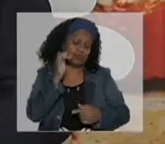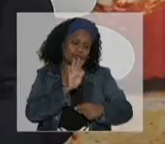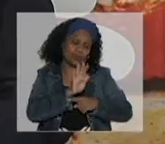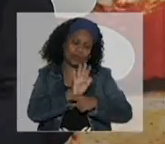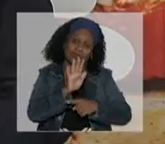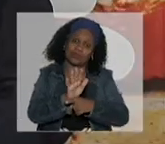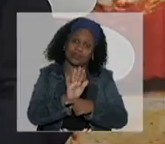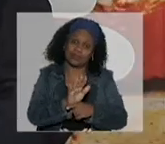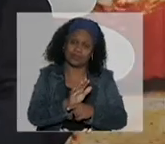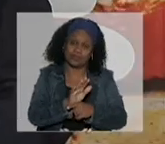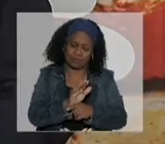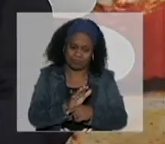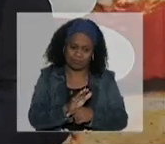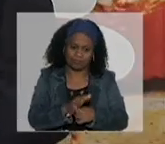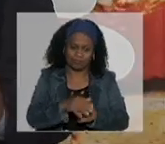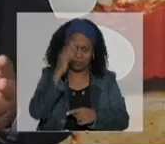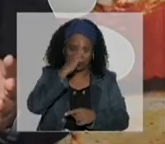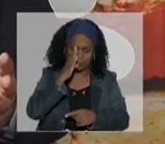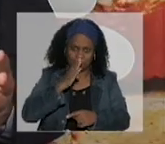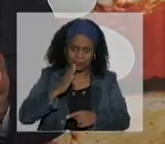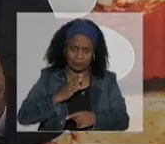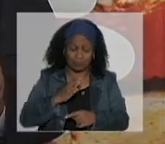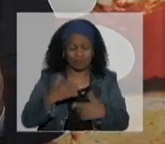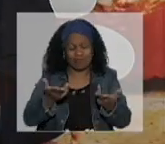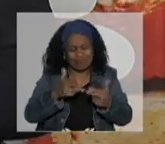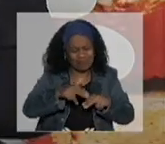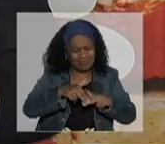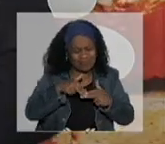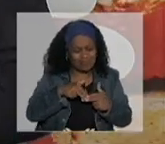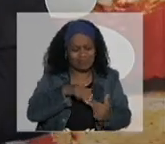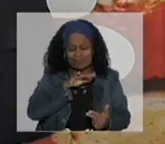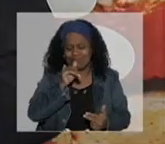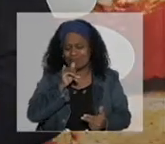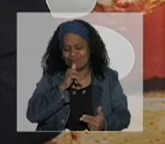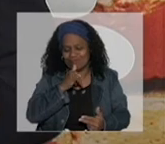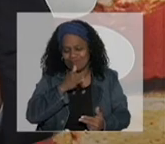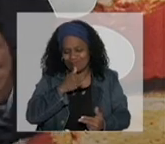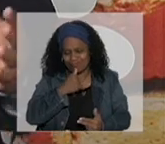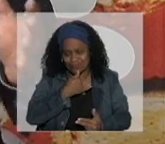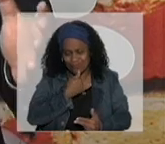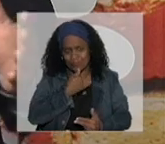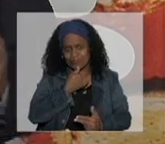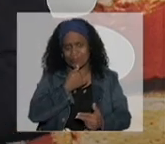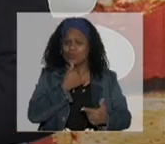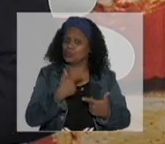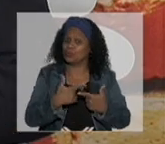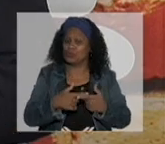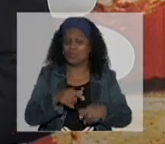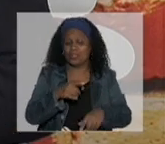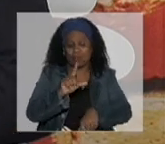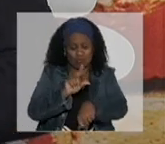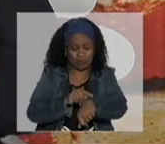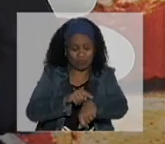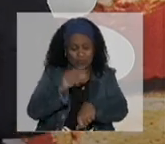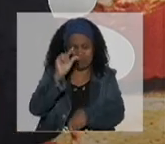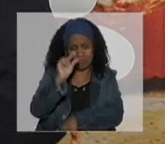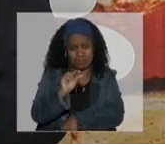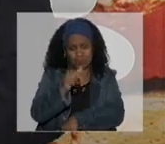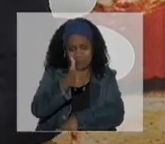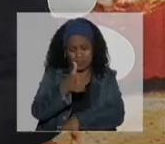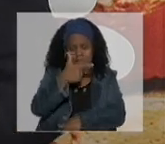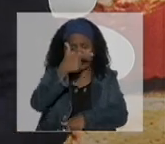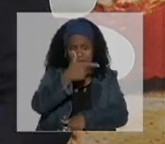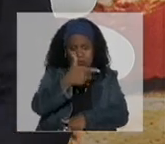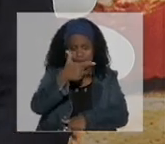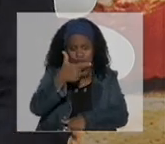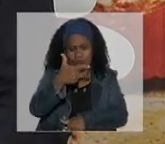à fome e à miséria no Brasil. Por isso, é lamentável, é deplorável que em tão pouco intervalo de tempo, porque a gente em 2014,